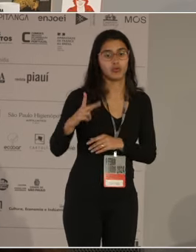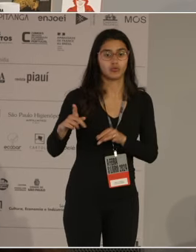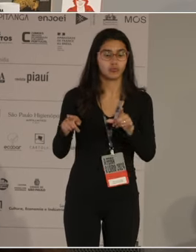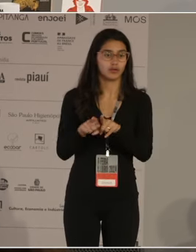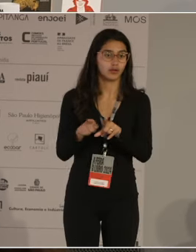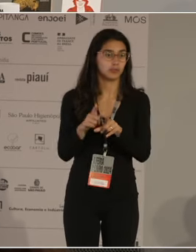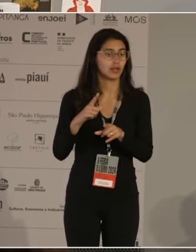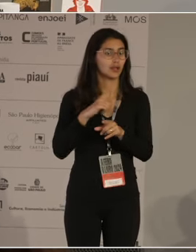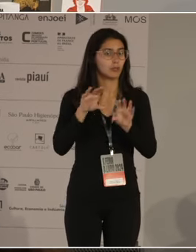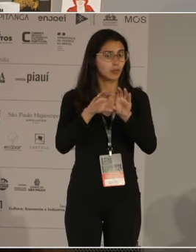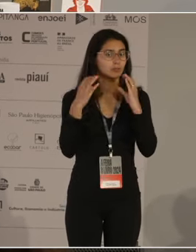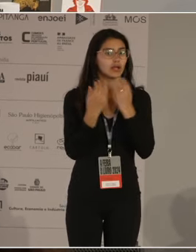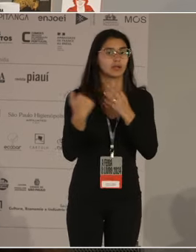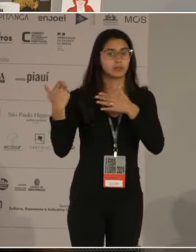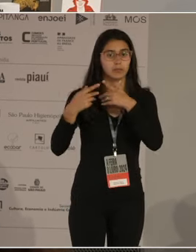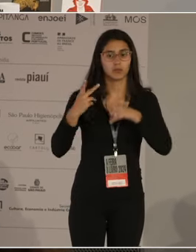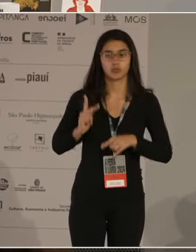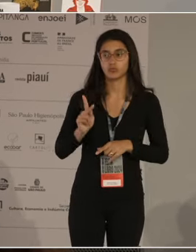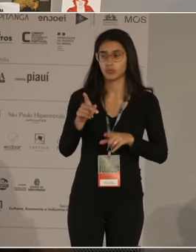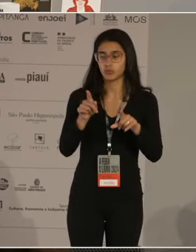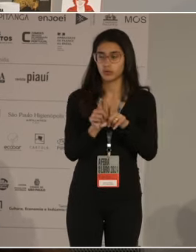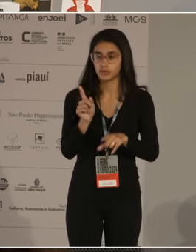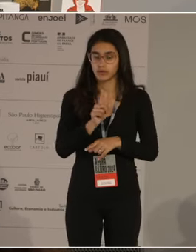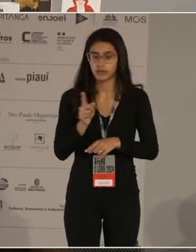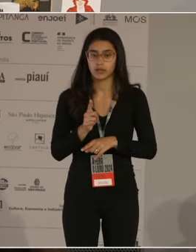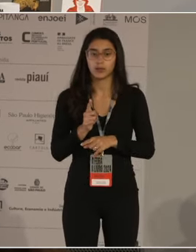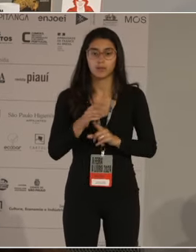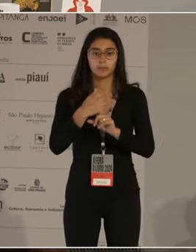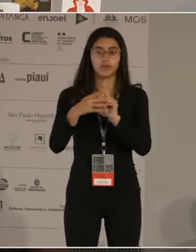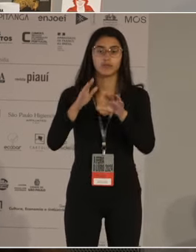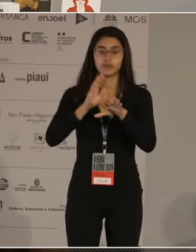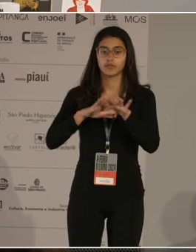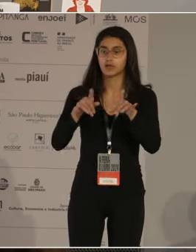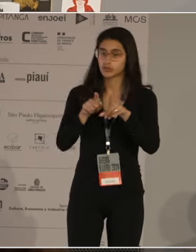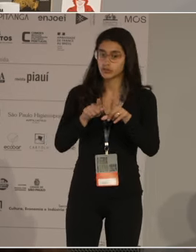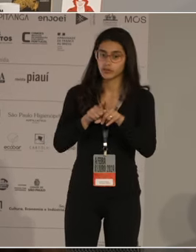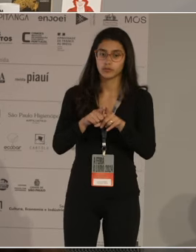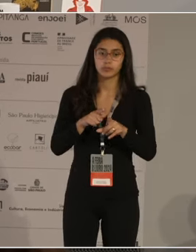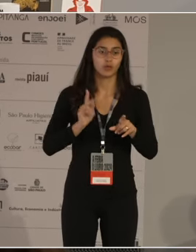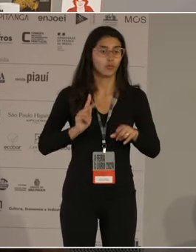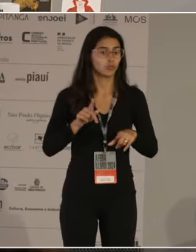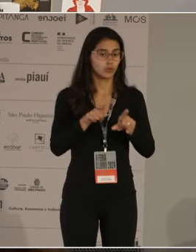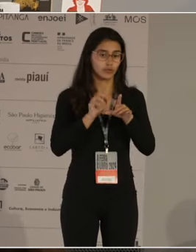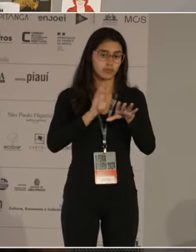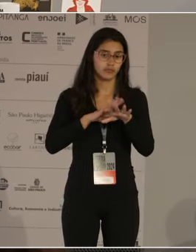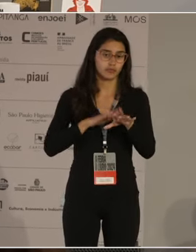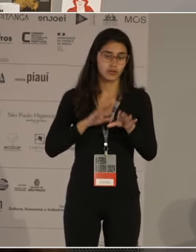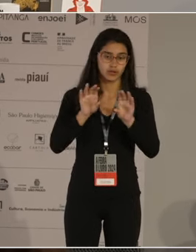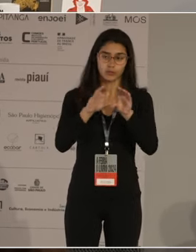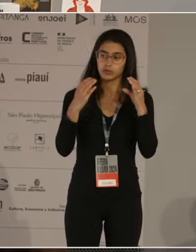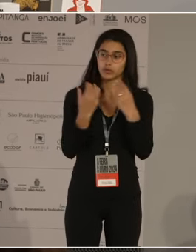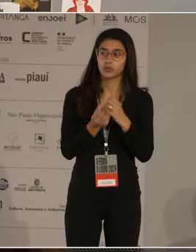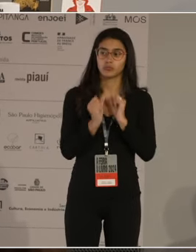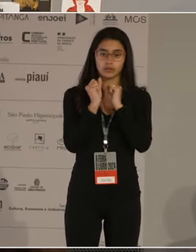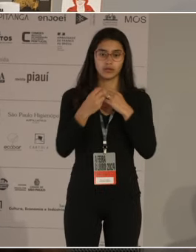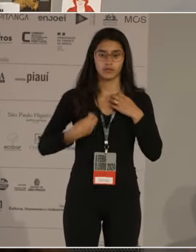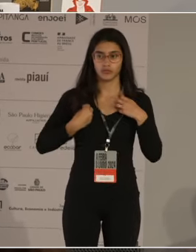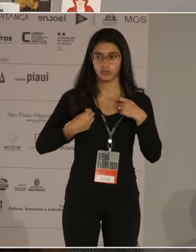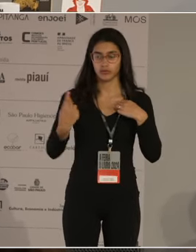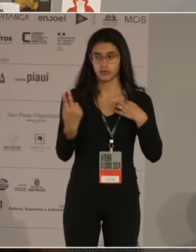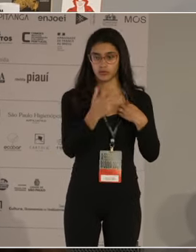tem algumas comunidades tradicionais que permaneceram ali, exato, e o parque foi desenhado de modo a manter, né, que aquelas comunidades pudessem permanecer